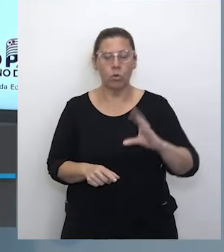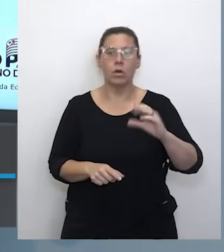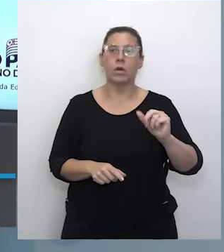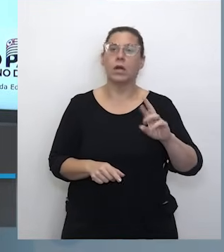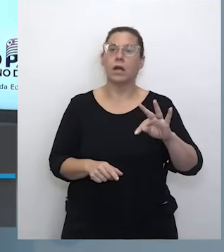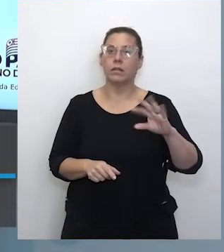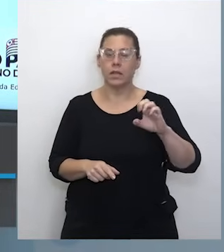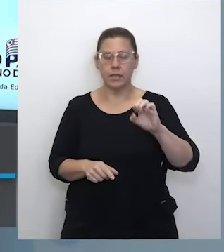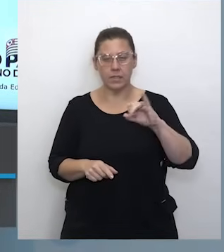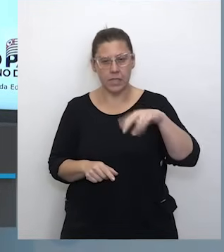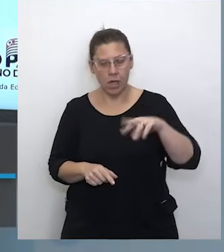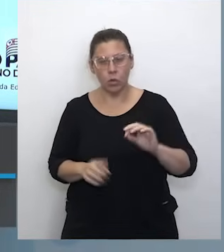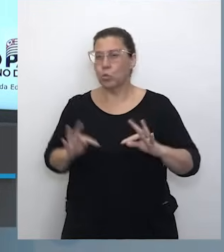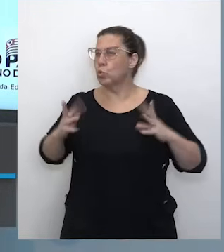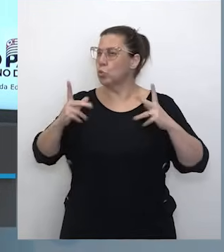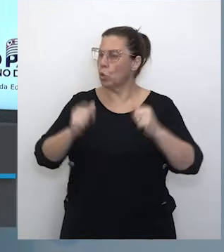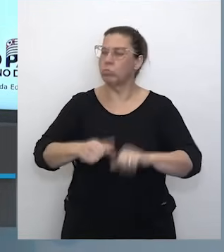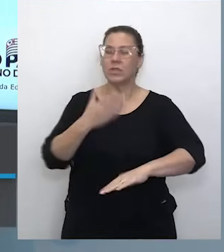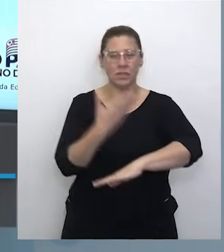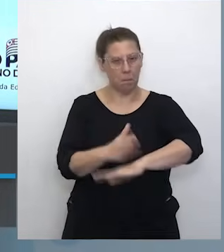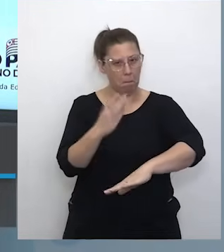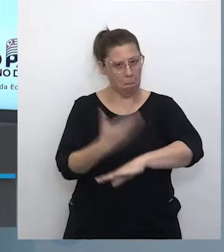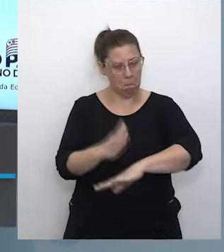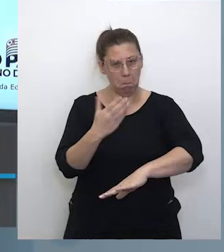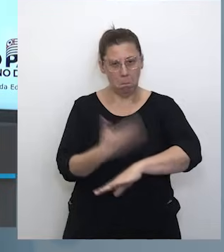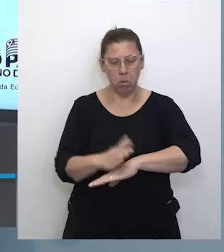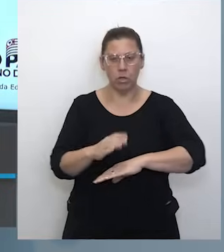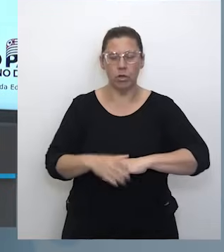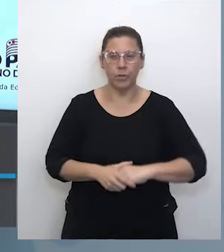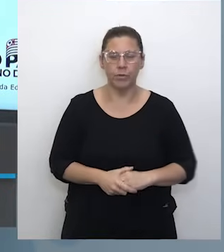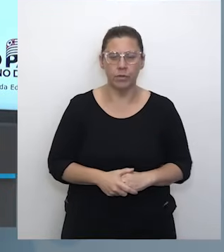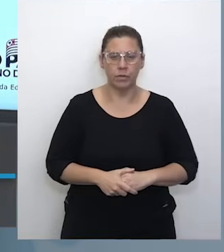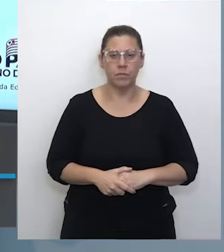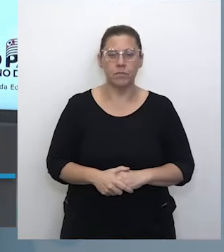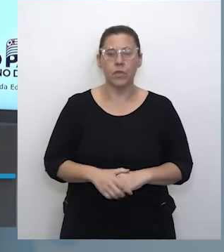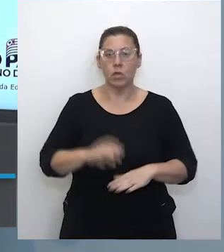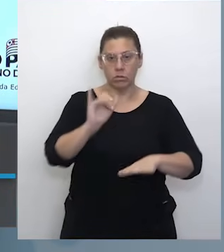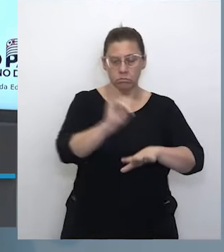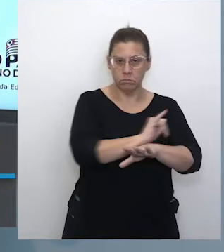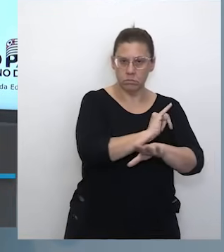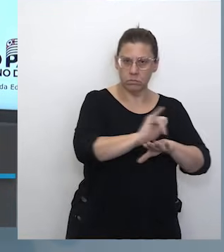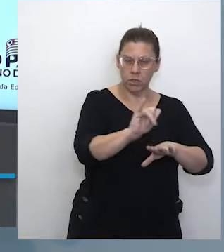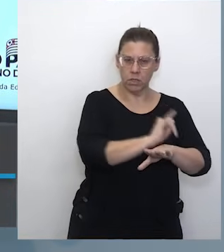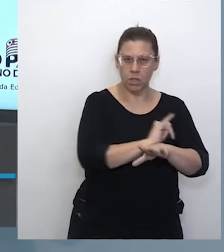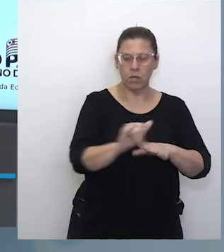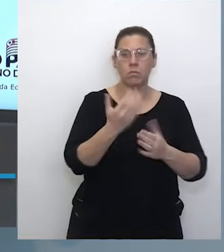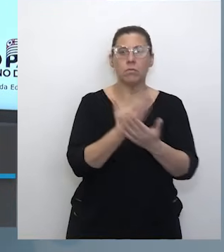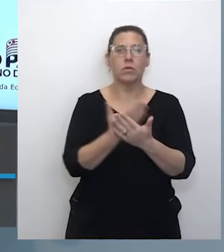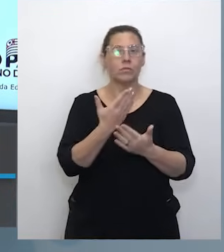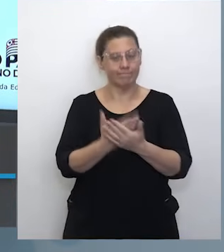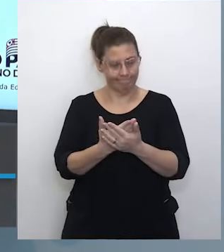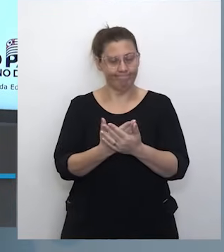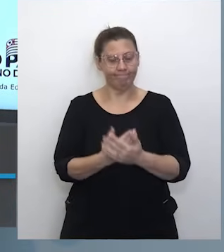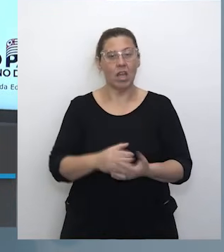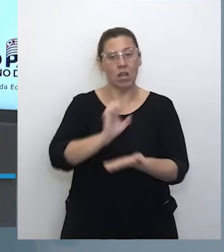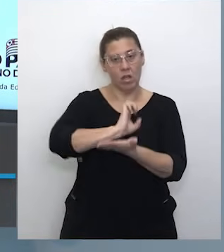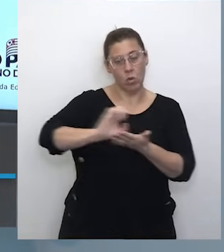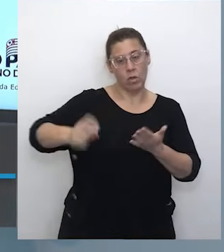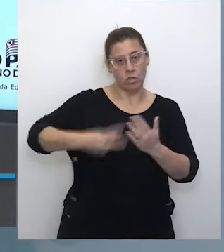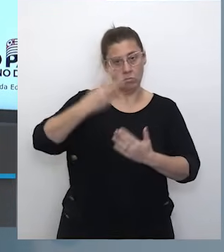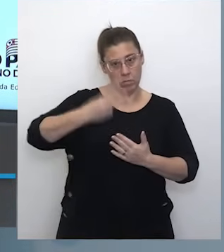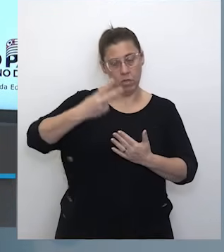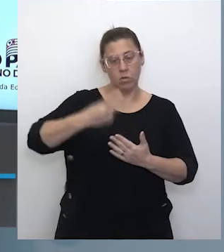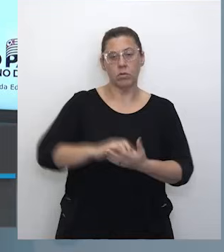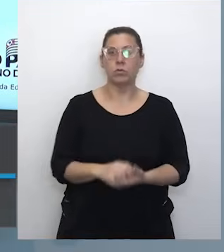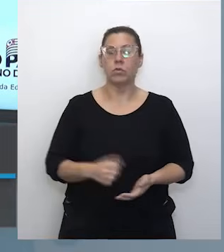nós vamos precisar de todas essas habilidades, de todas essas estratégias para estudar a equação de segundo grau, que são as